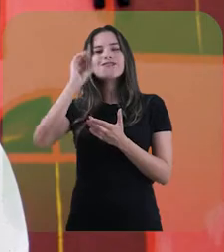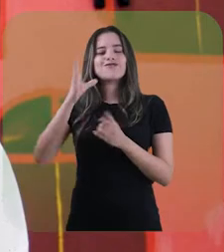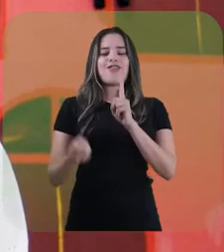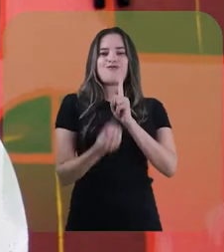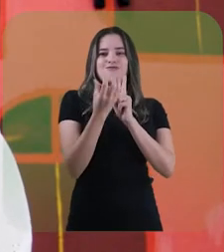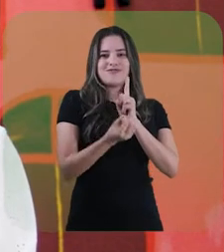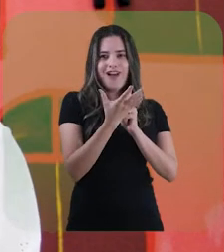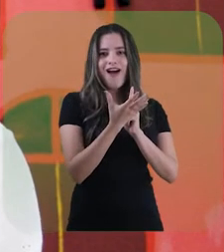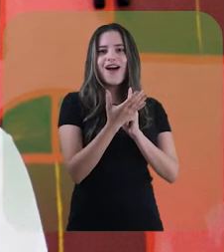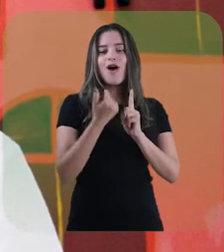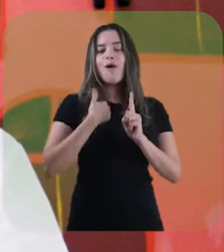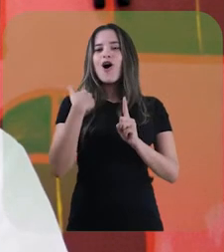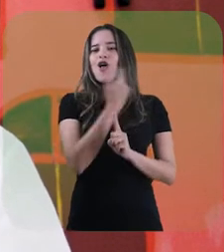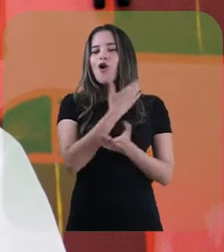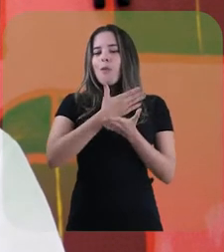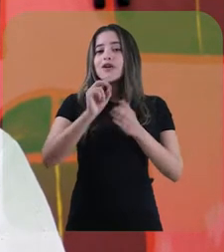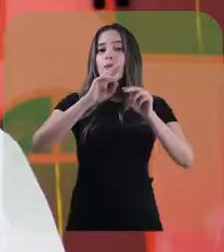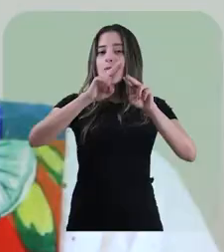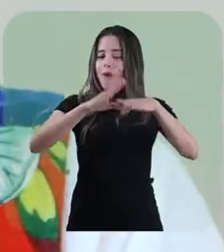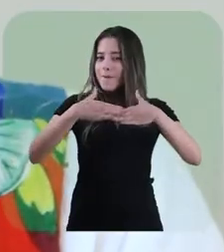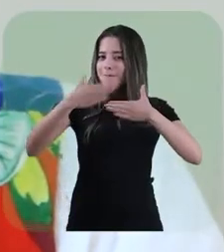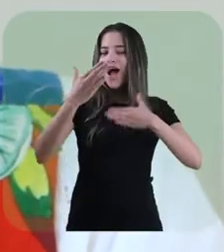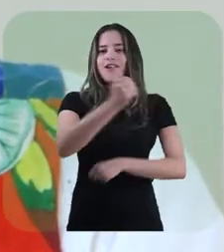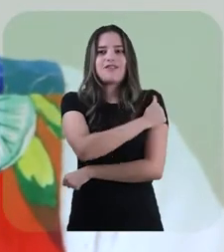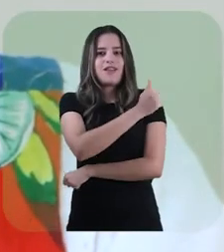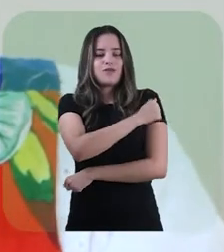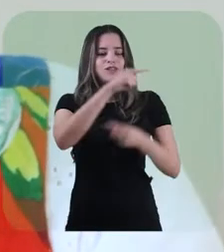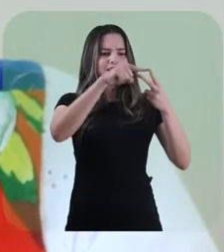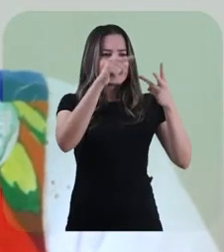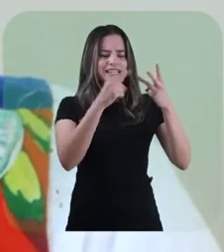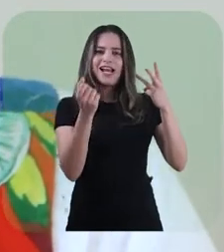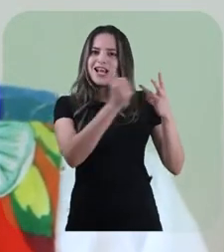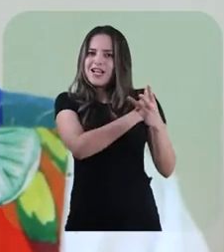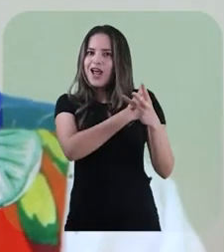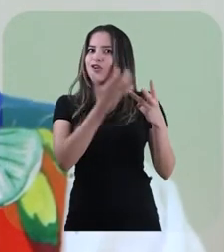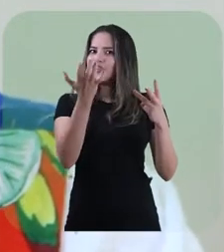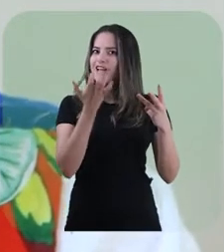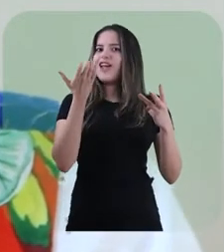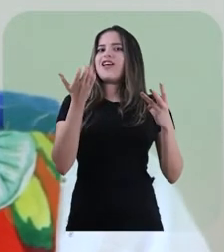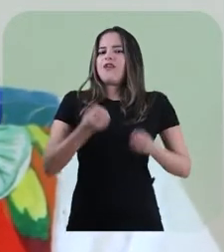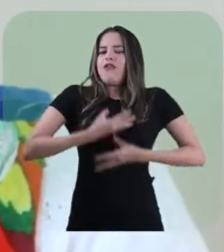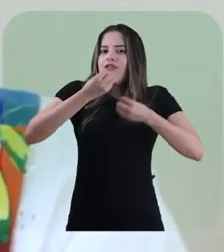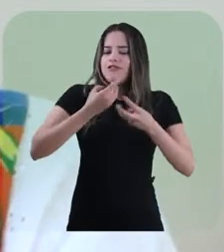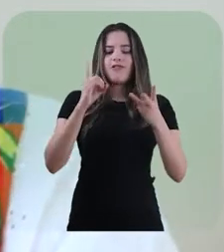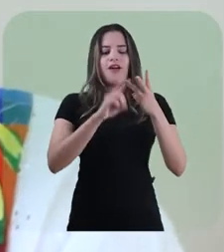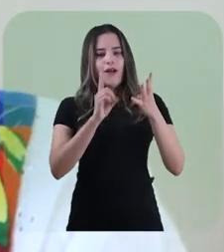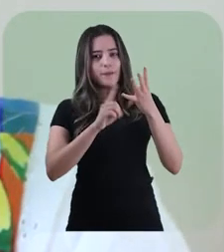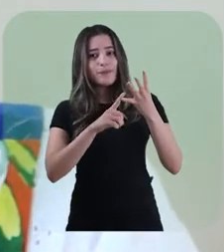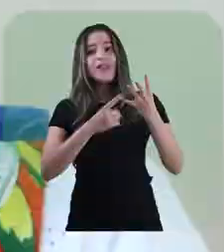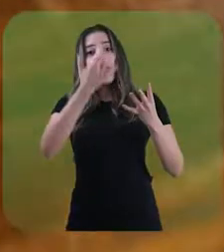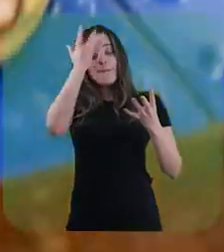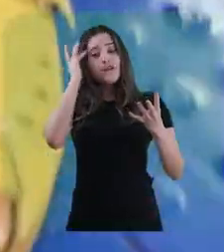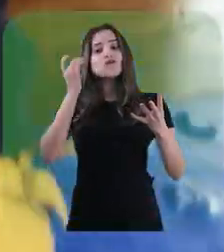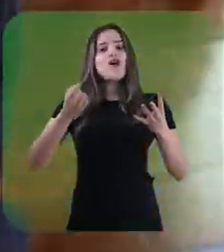dizer assim agora é claro pontapé veio por parte dos alunos foram três estudantes que queriam recitar mais uma menina que fazer teatro